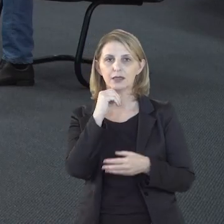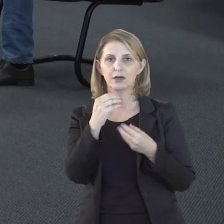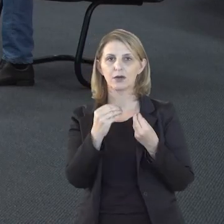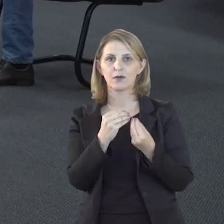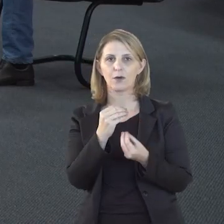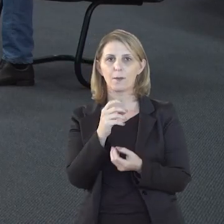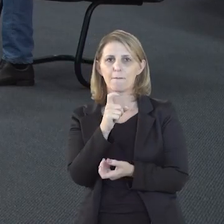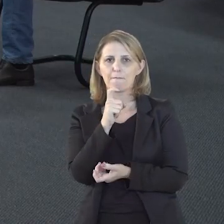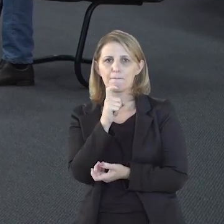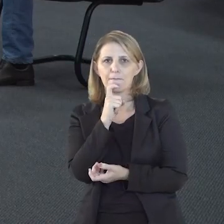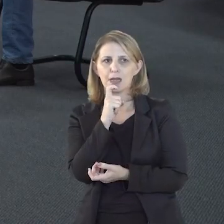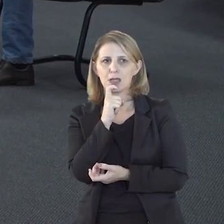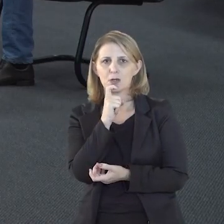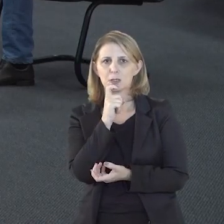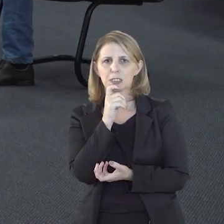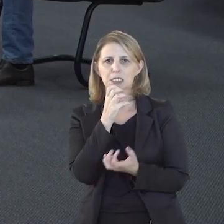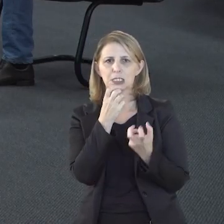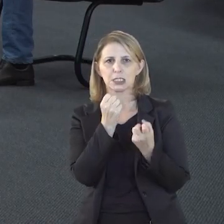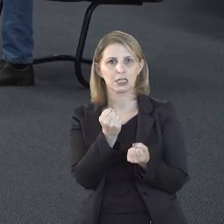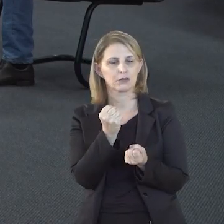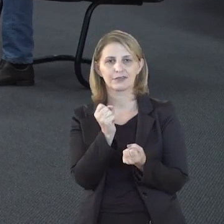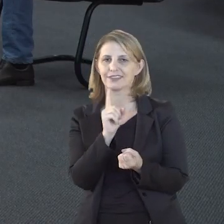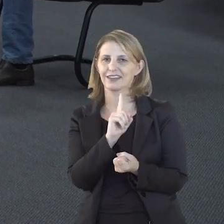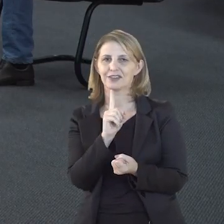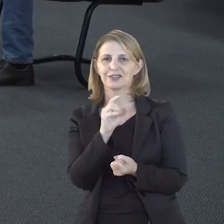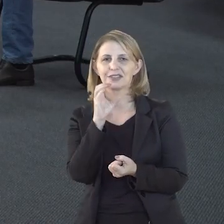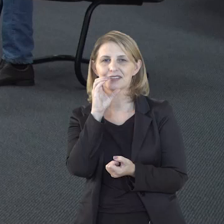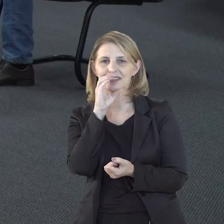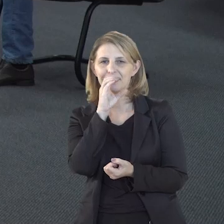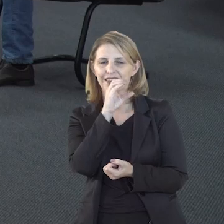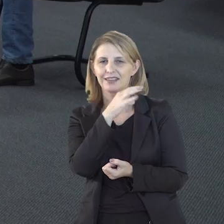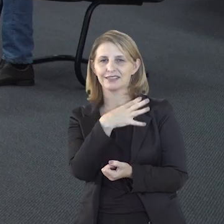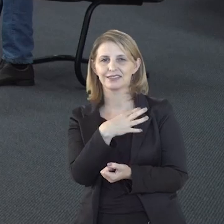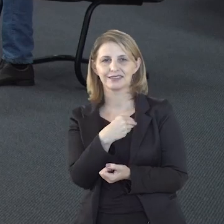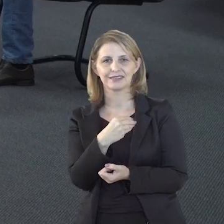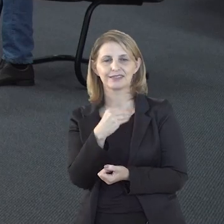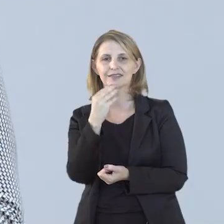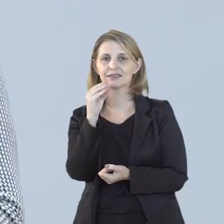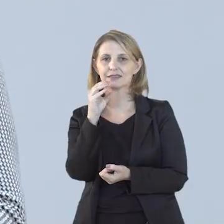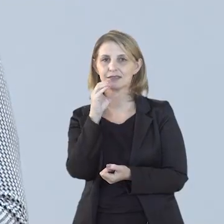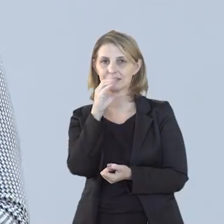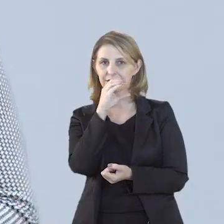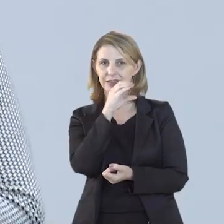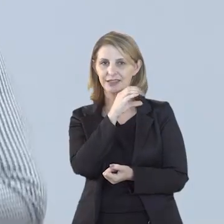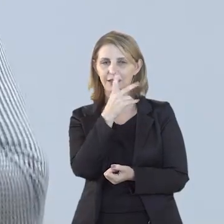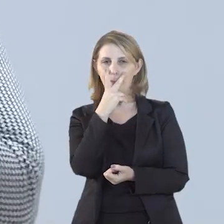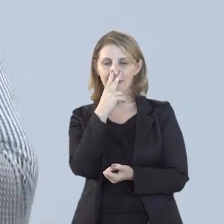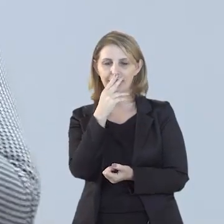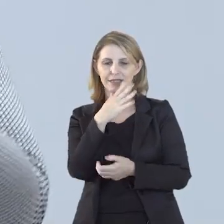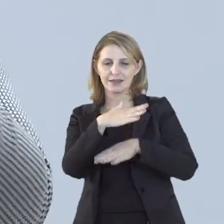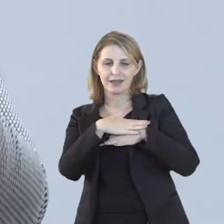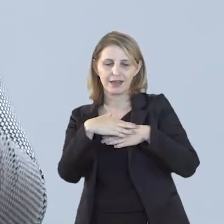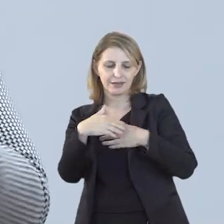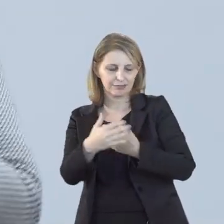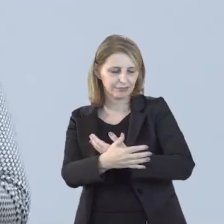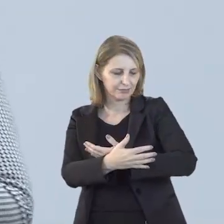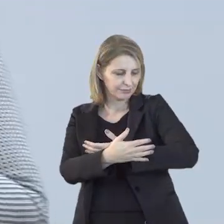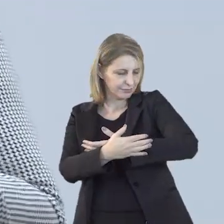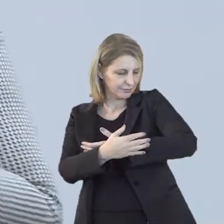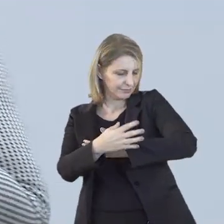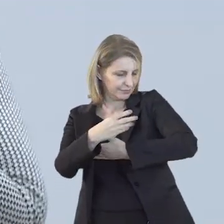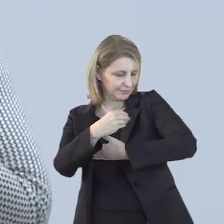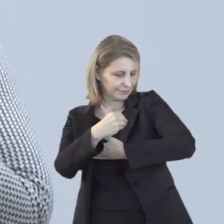né? E ele não vem frio, rígido, seco. O leite materno vem normalmente,